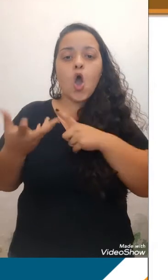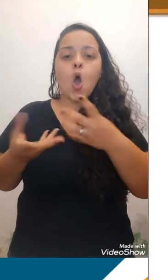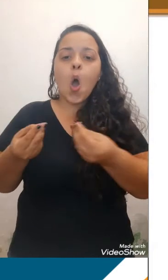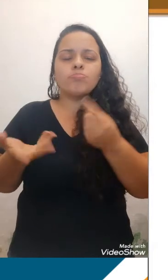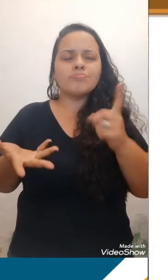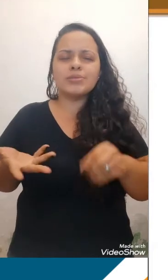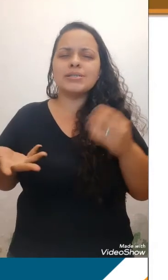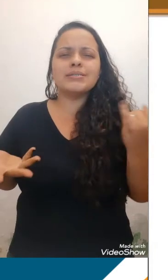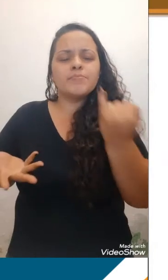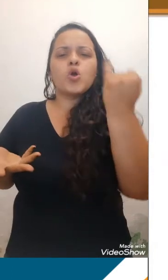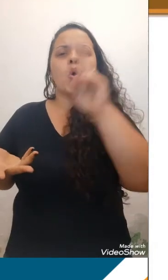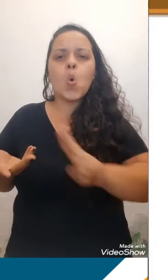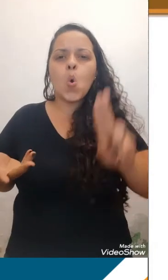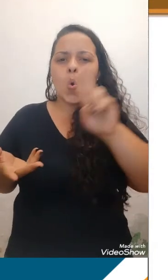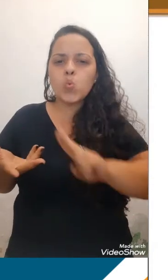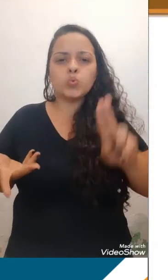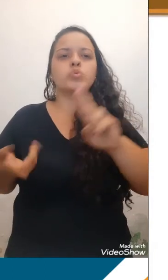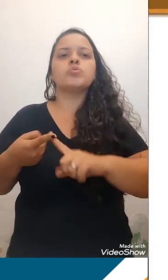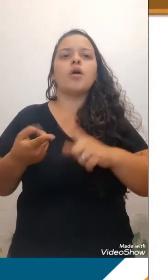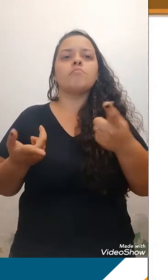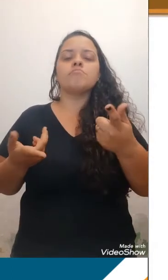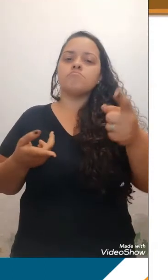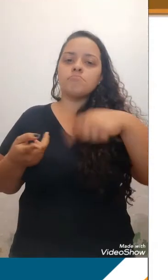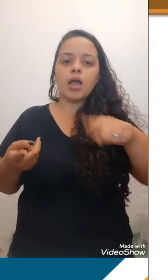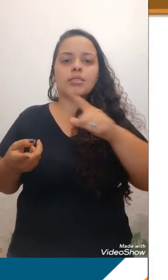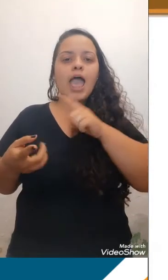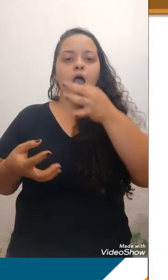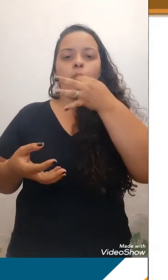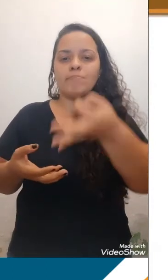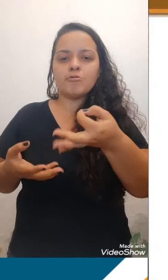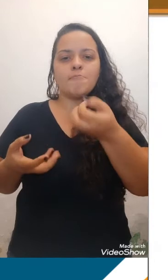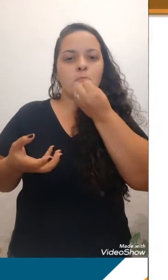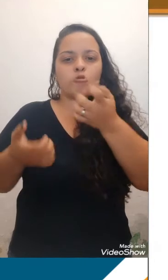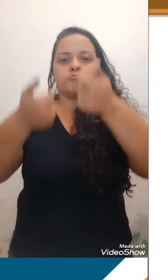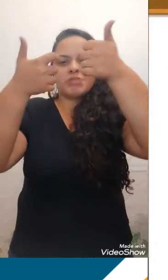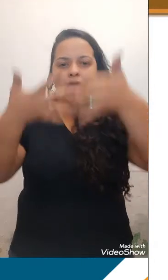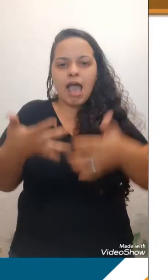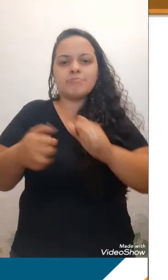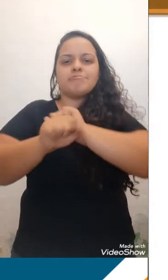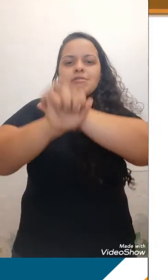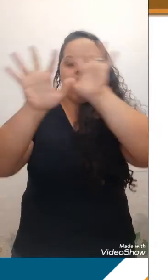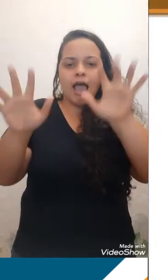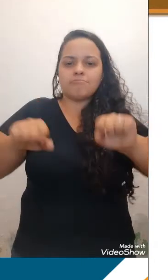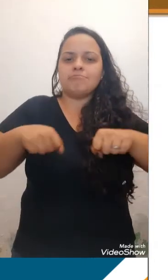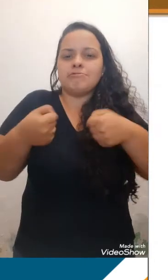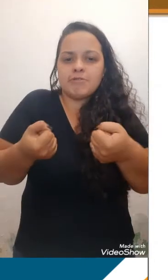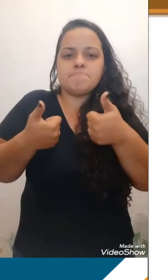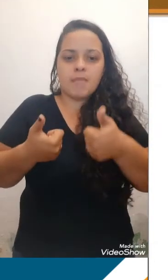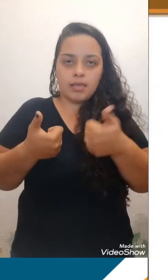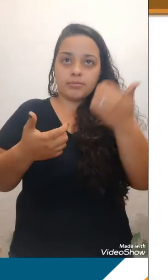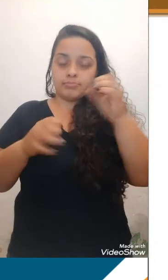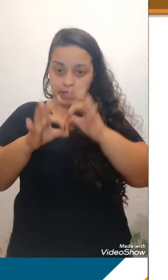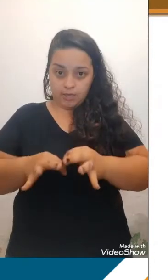percebam como é crucial o uso de alguns elementos para nós termos um argumento bem explicado, bem